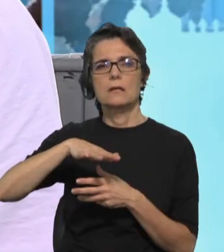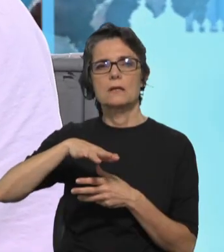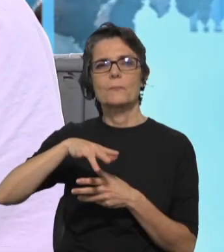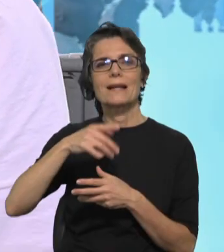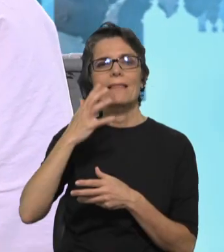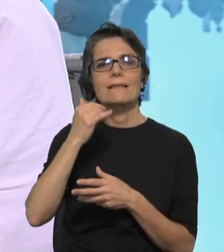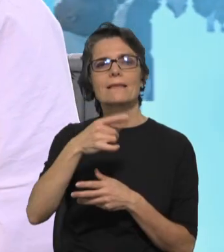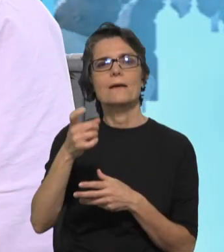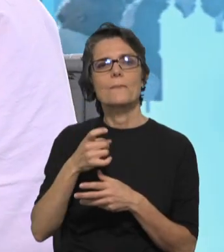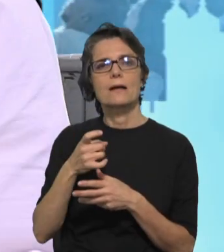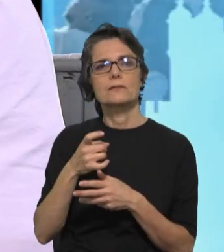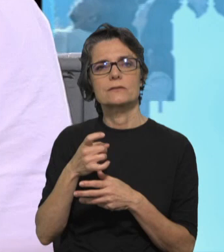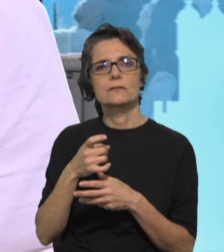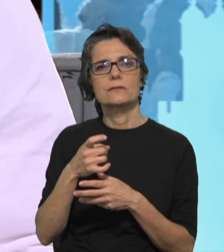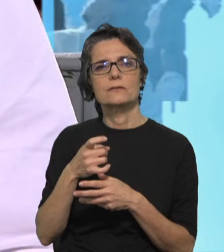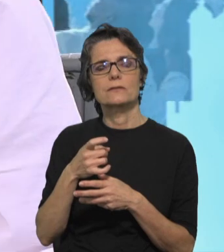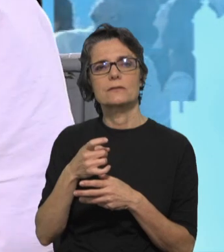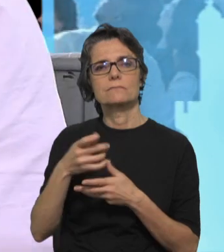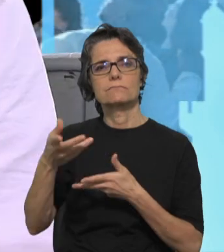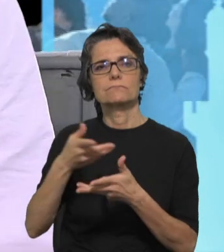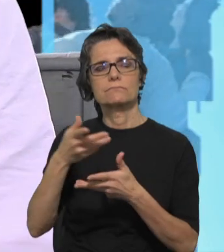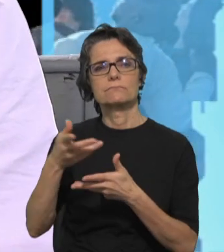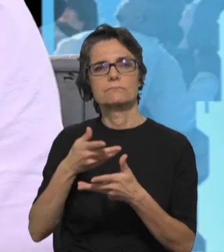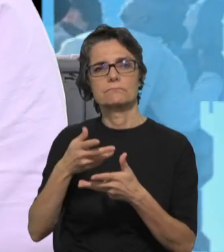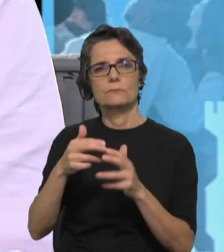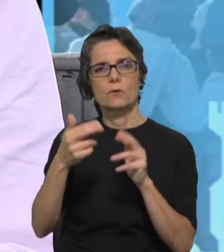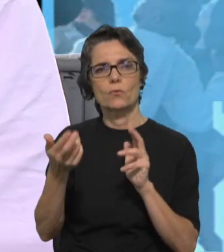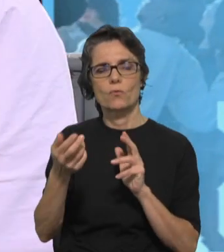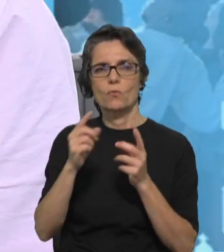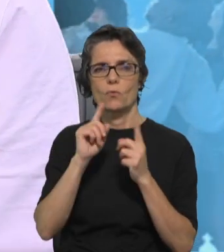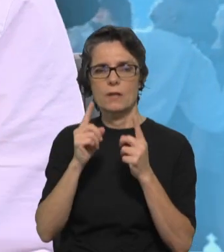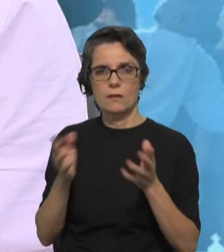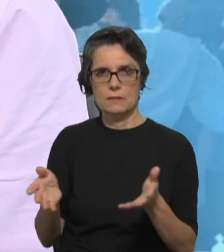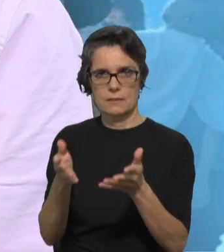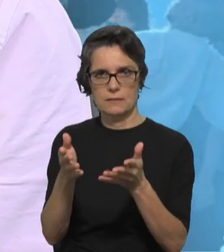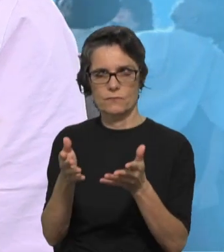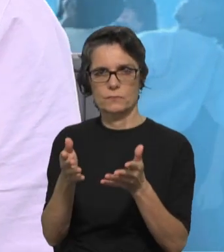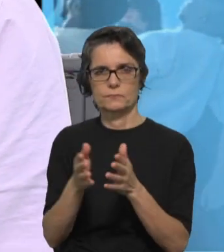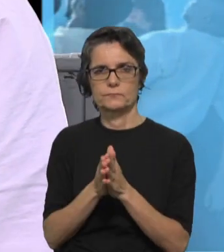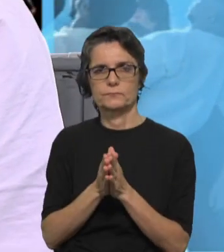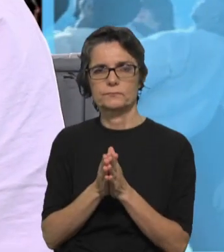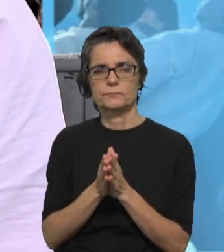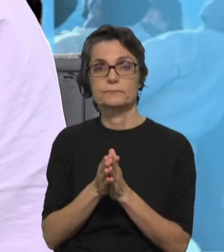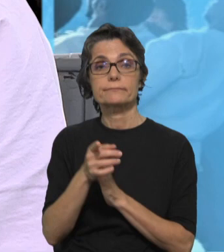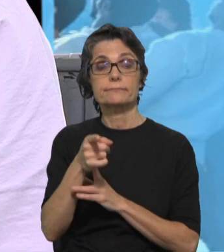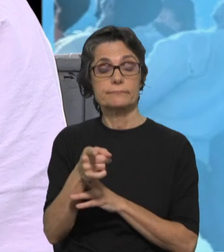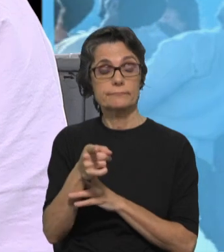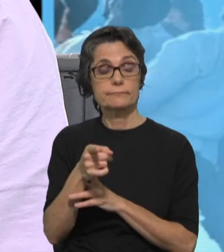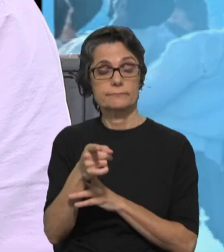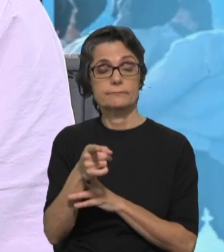De facto, alguém que também privilegiou o diálogo, o construtor de pontes, e portanto acho que é uma referência e que se aplica aqui bem